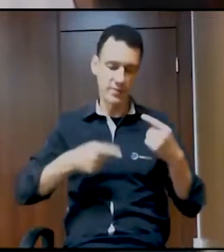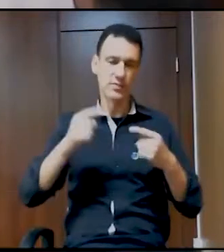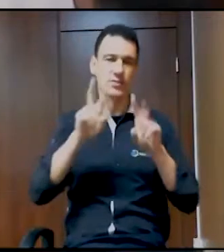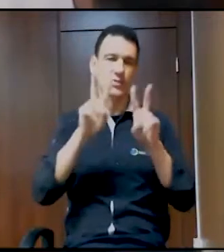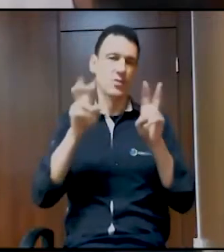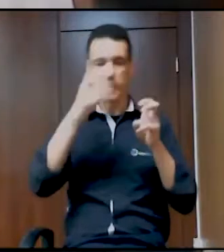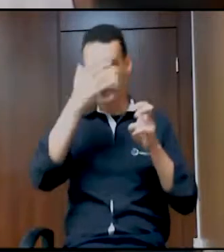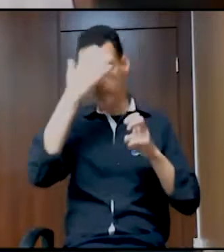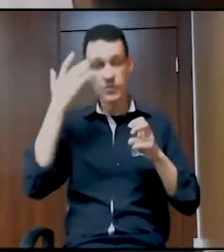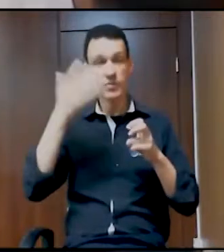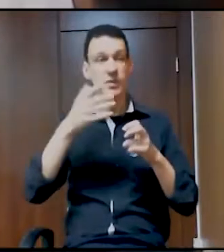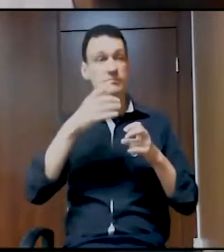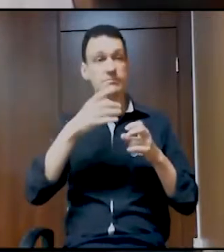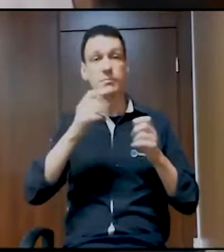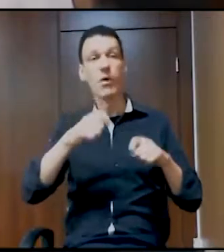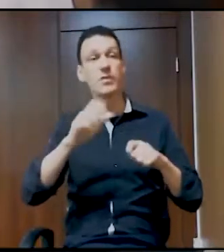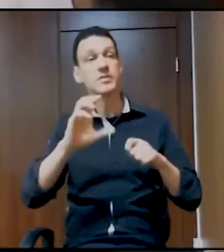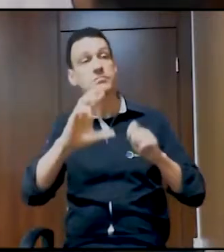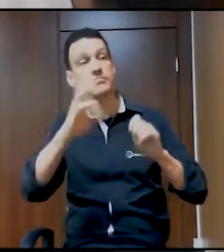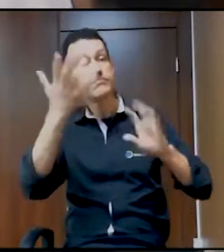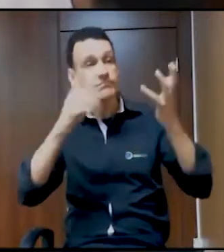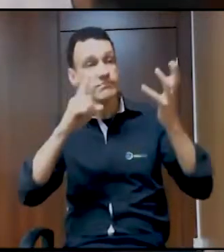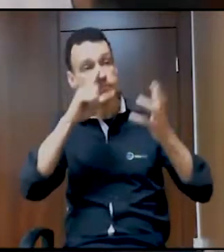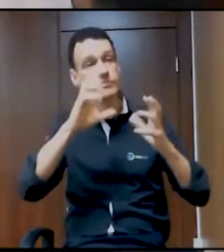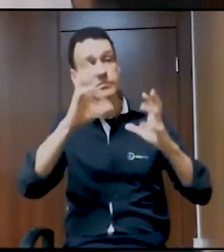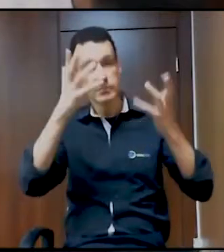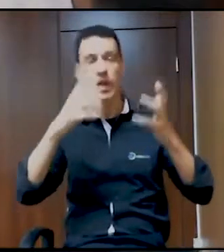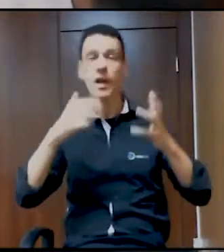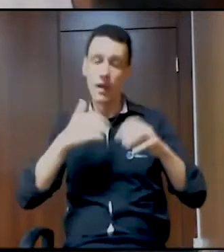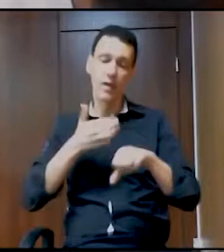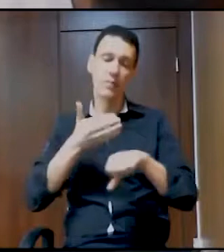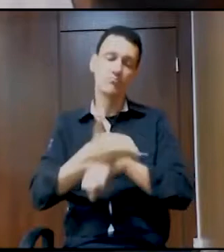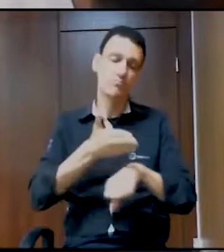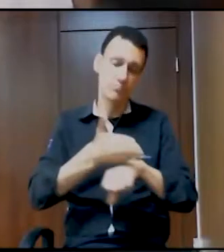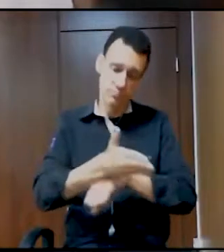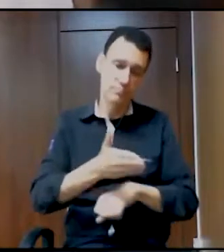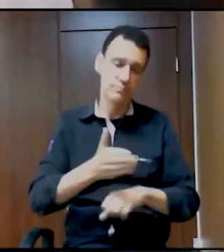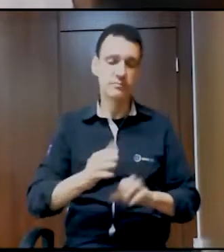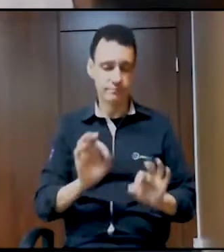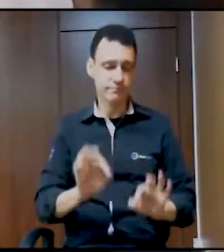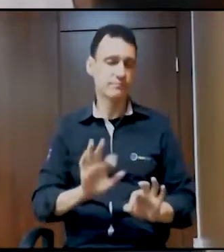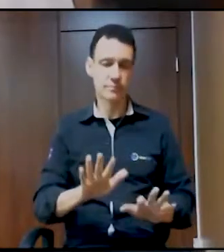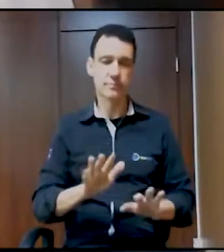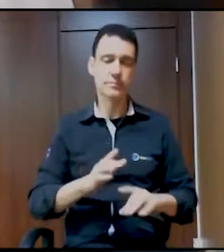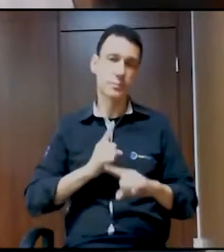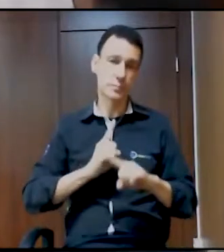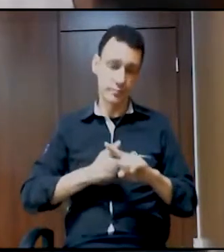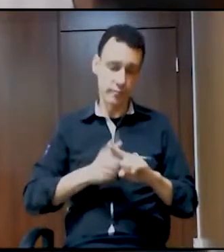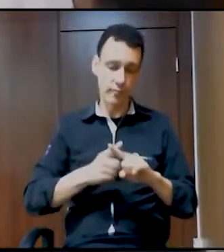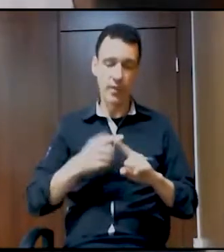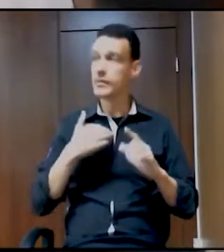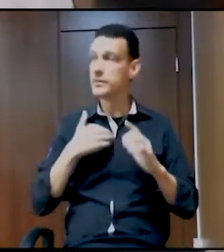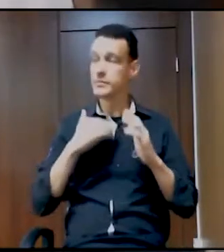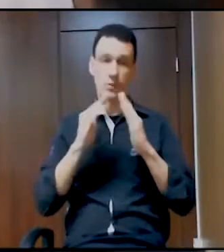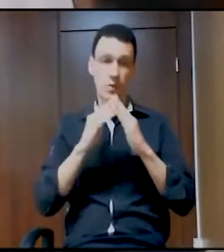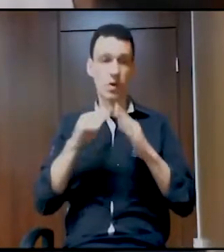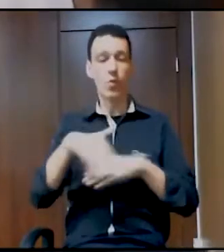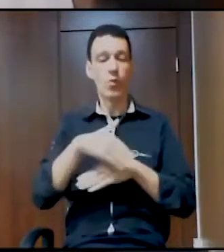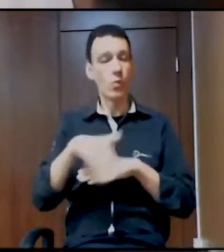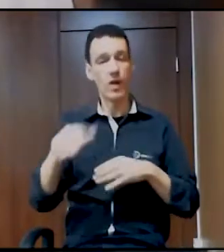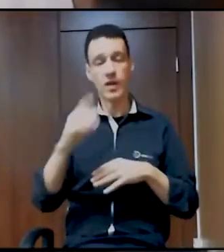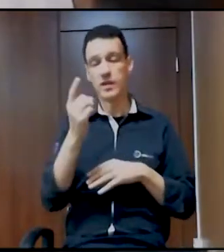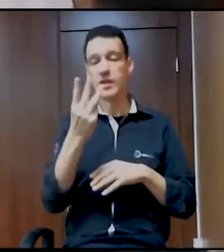pessoas vulneráveis, eu vou estar me intrometendo sim. Porque eu fui morar na rua com 13